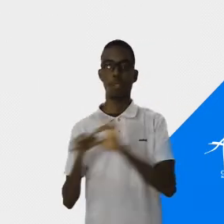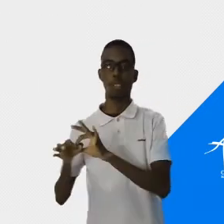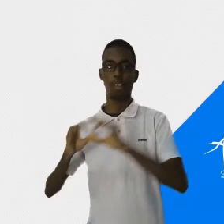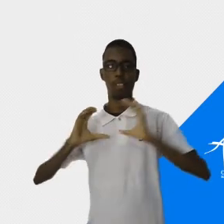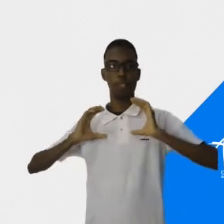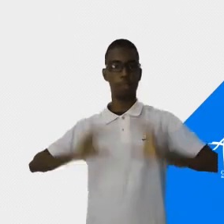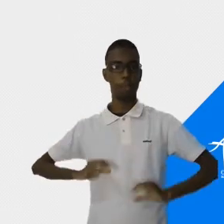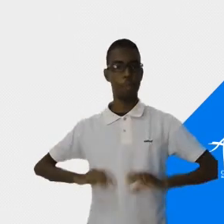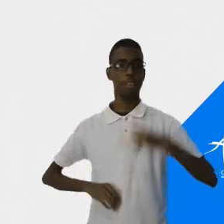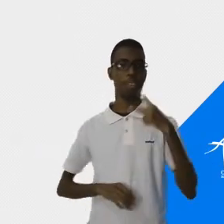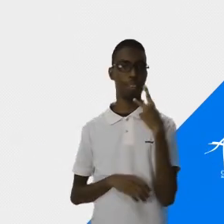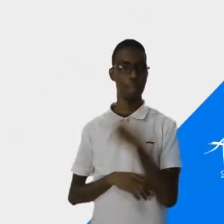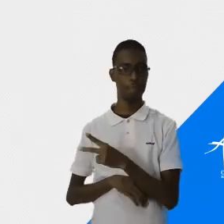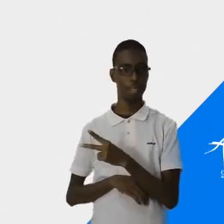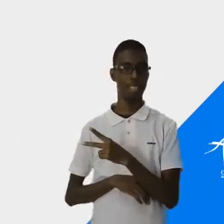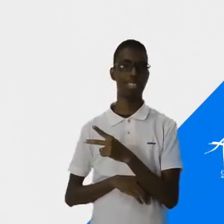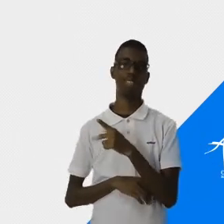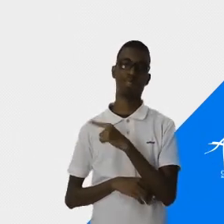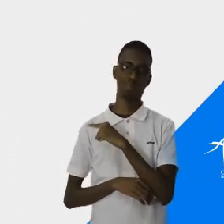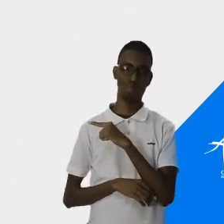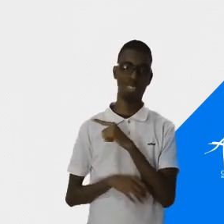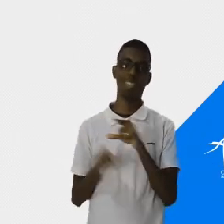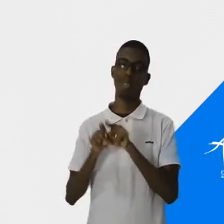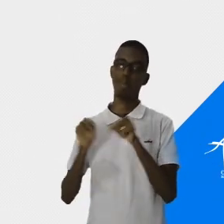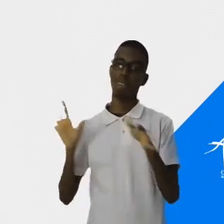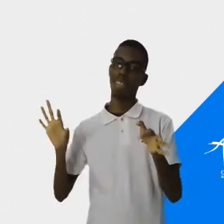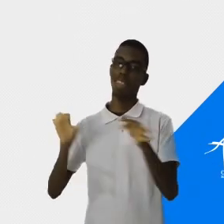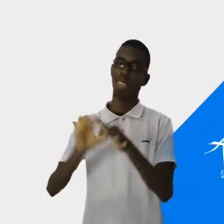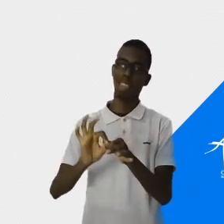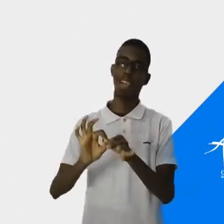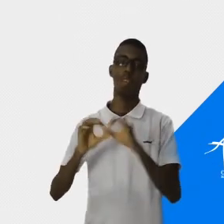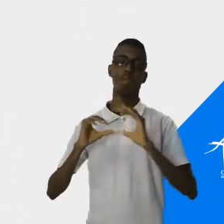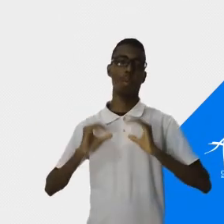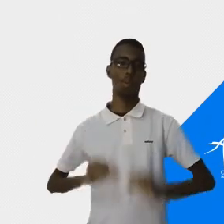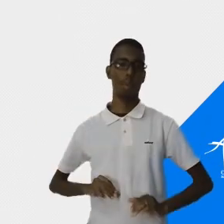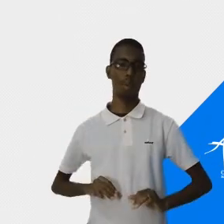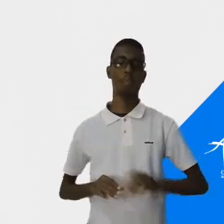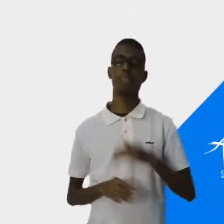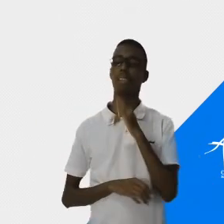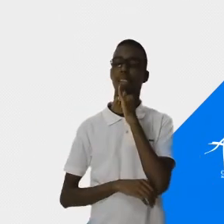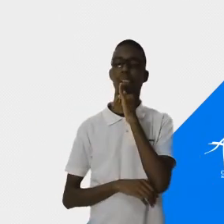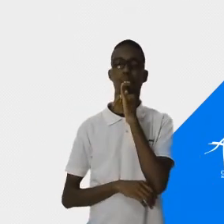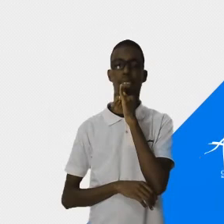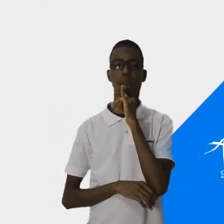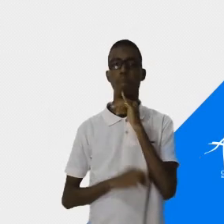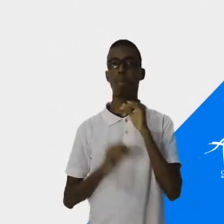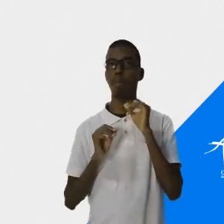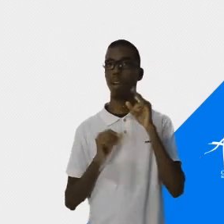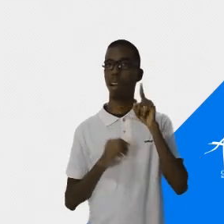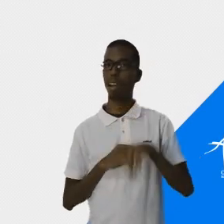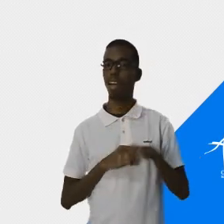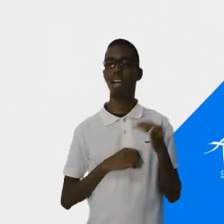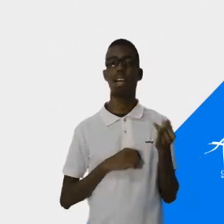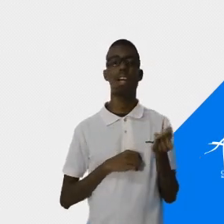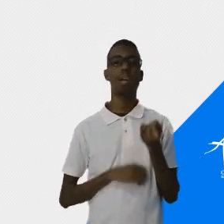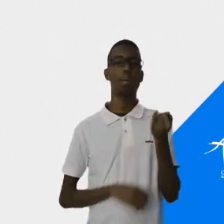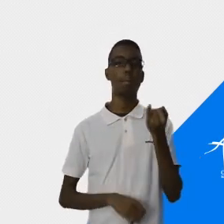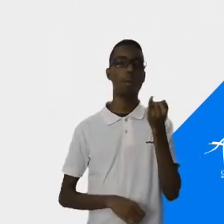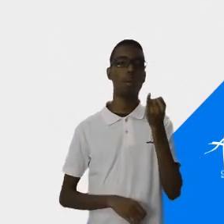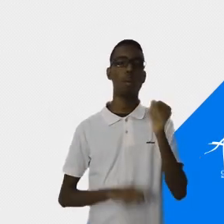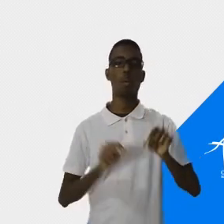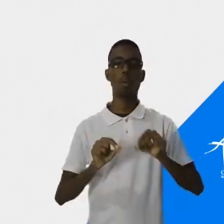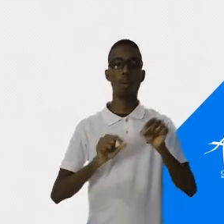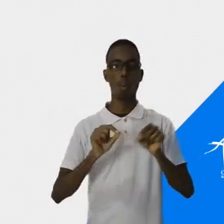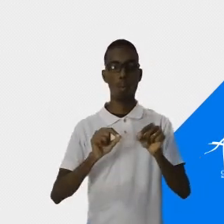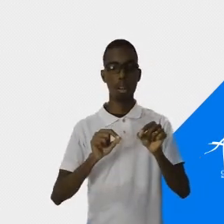o comportamento situado no contexto. Para dar um exemplo de como isso é importante, uma coisa é você verificar,